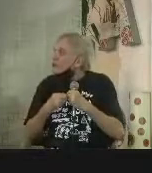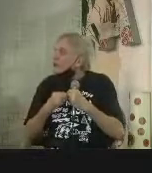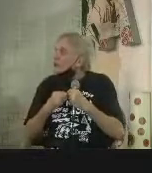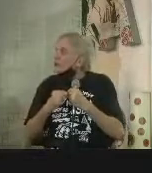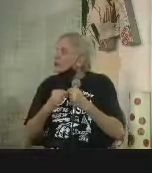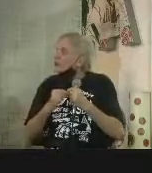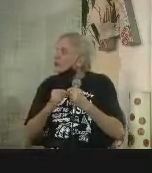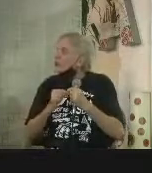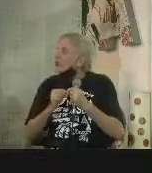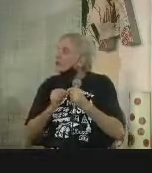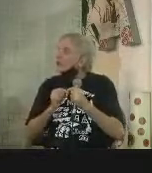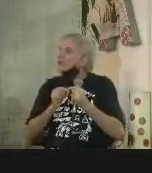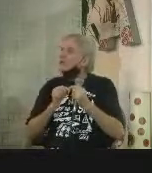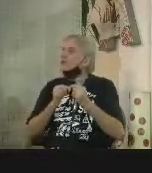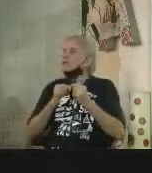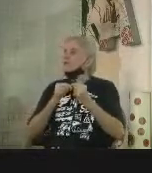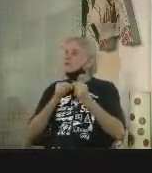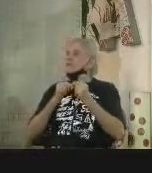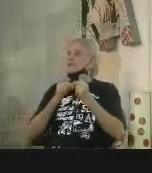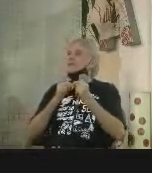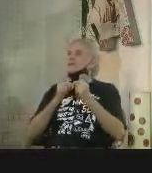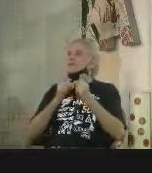Tá adiantado, viu? Tá legal.